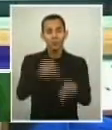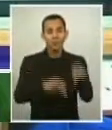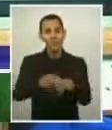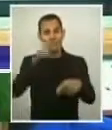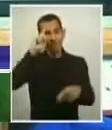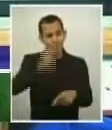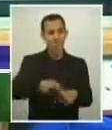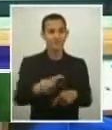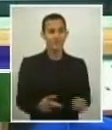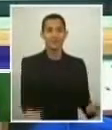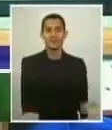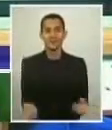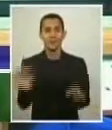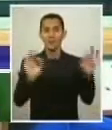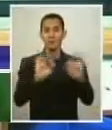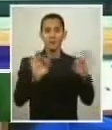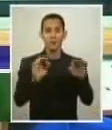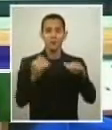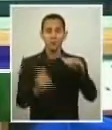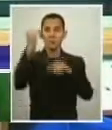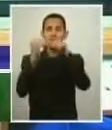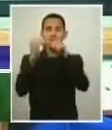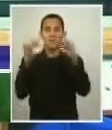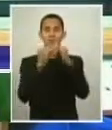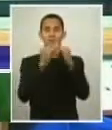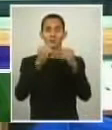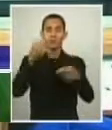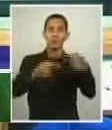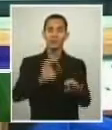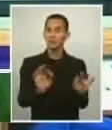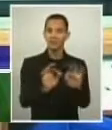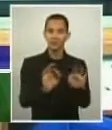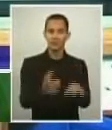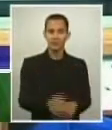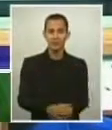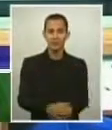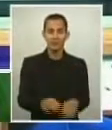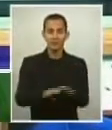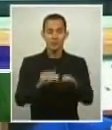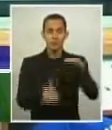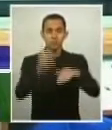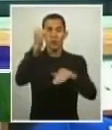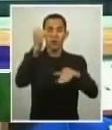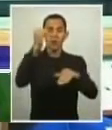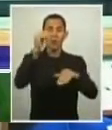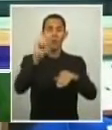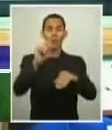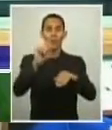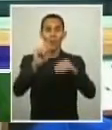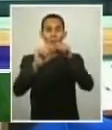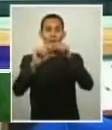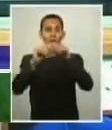Povo e não de alguma instituição política o Miguel soberania era